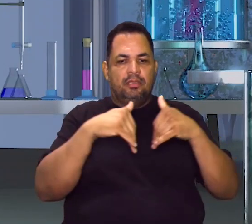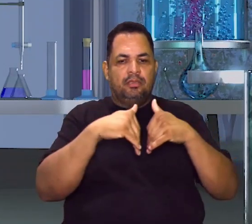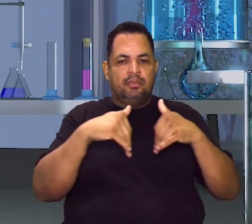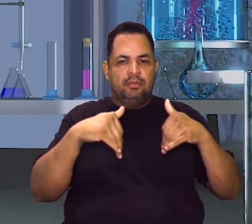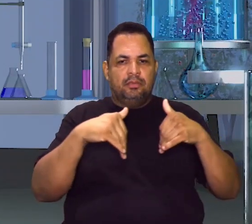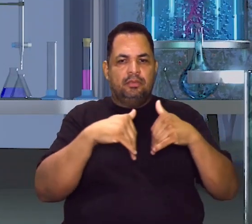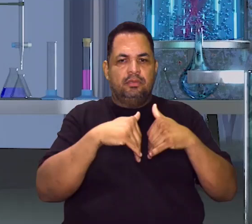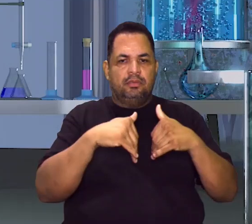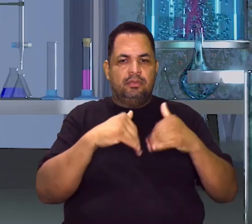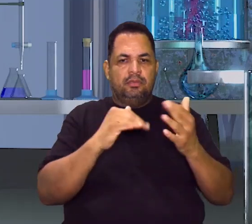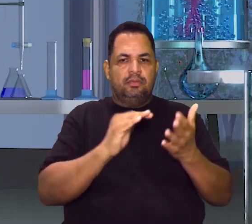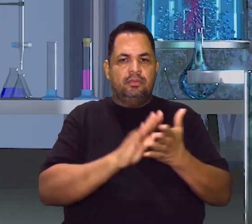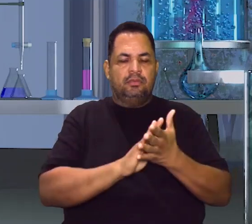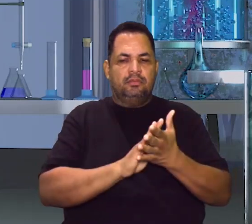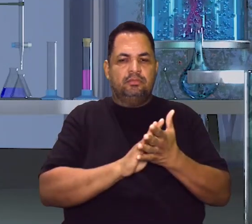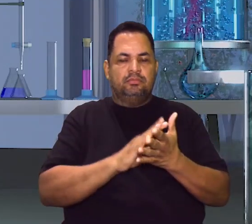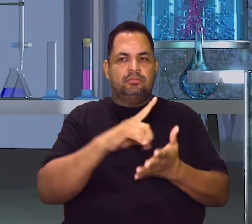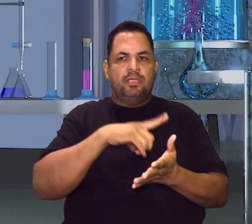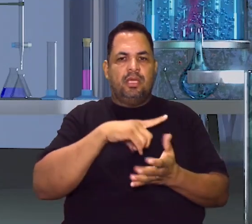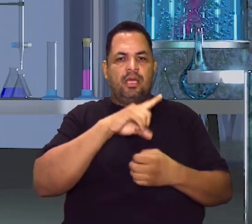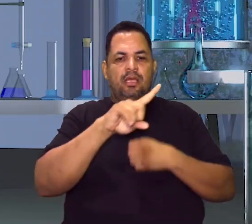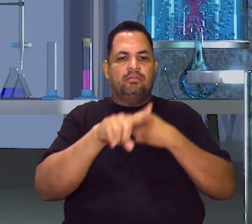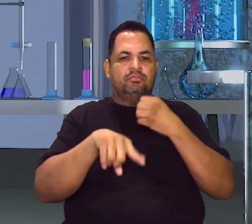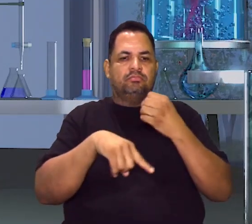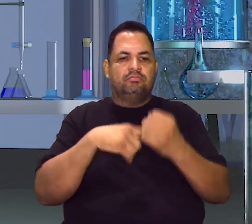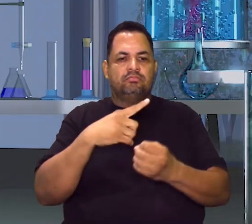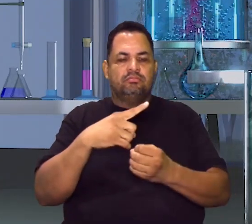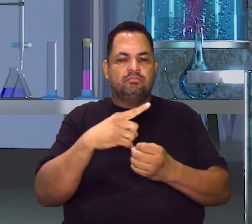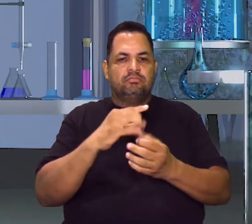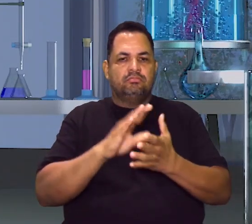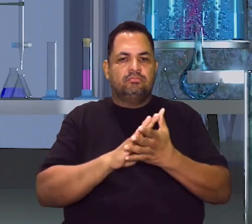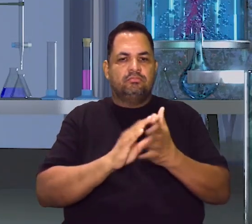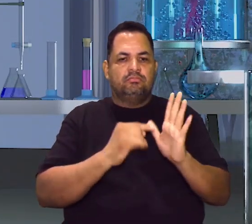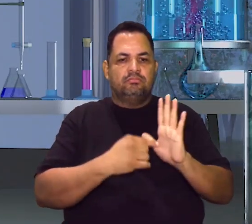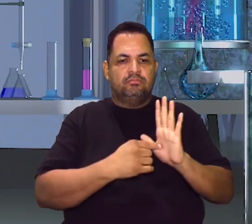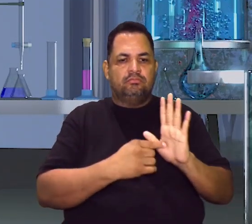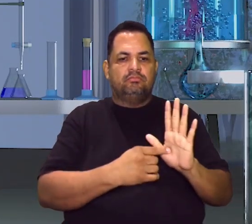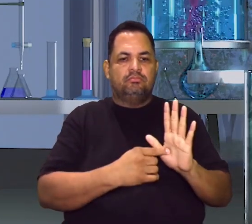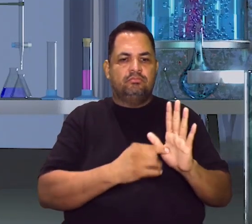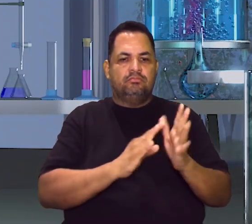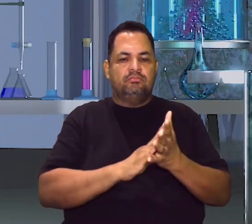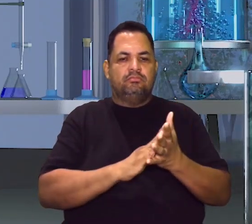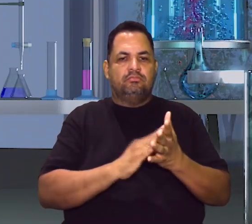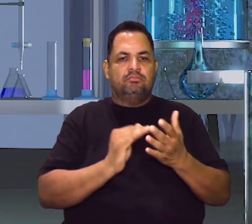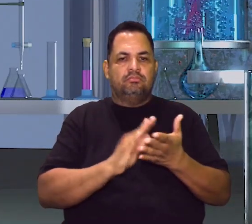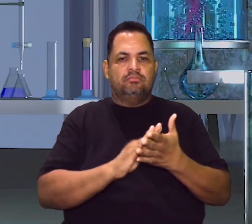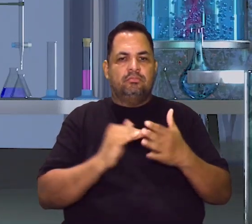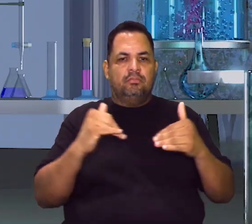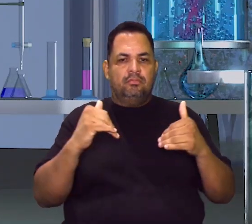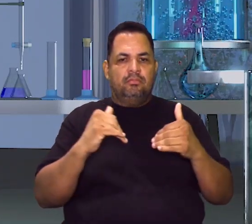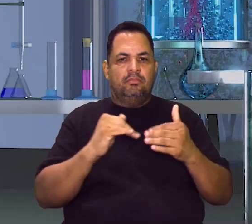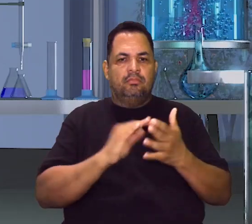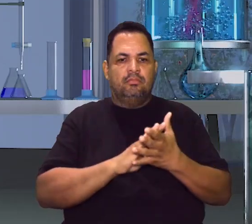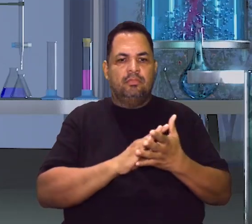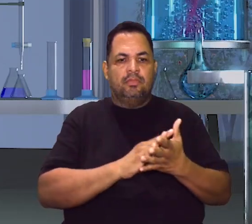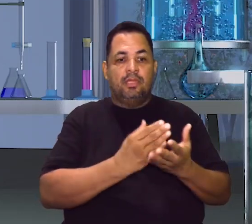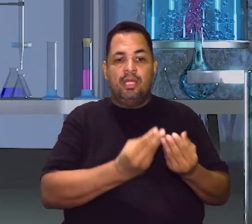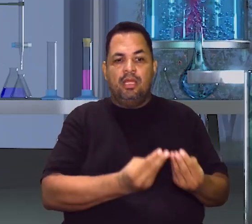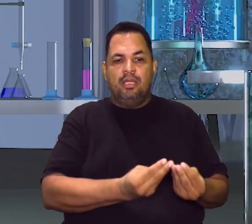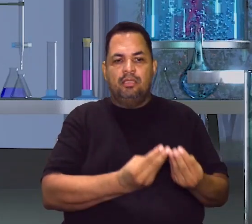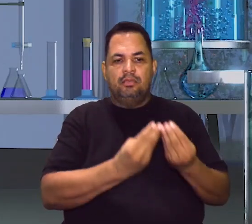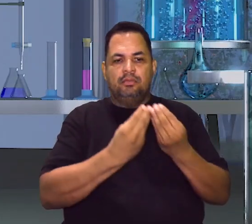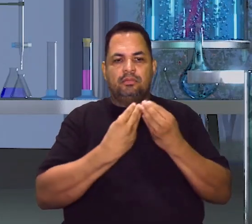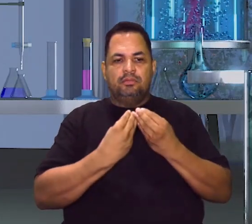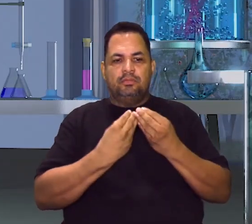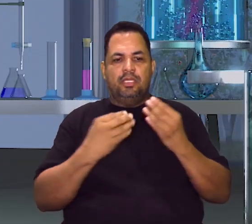atração. E aqueles átomos que apresentam maior tendência de ganhar